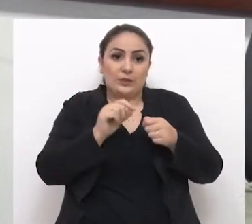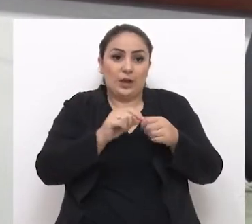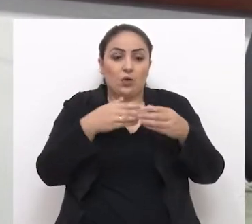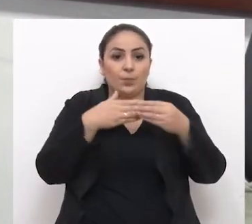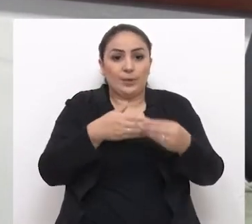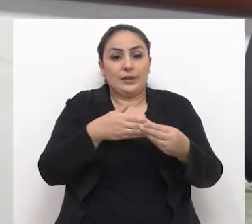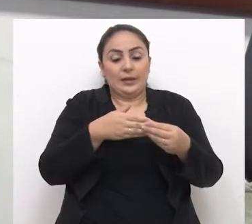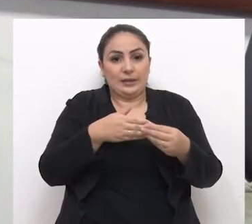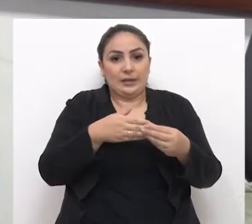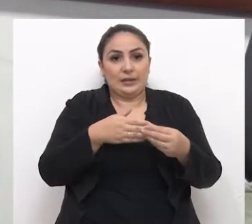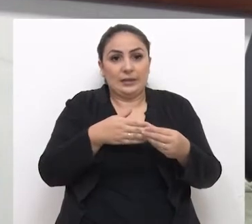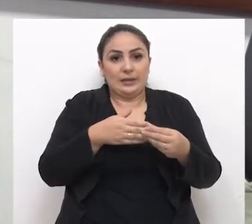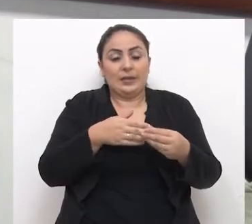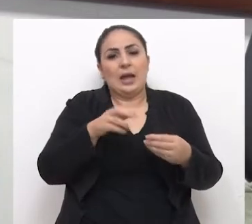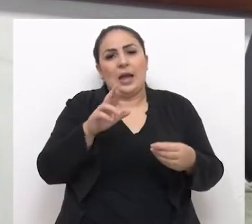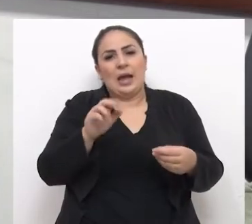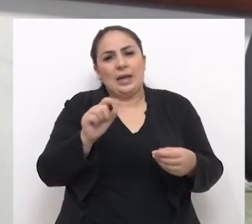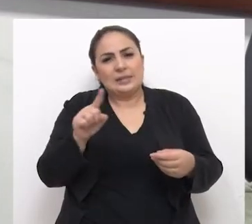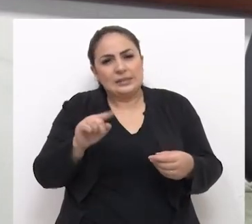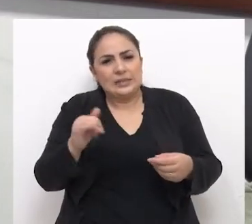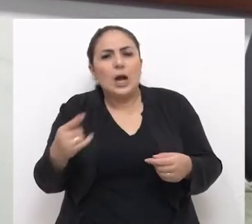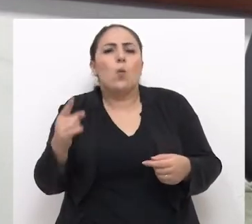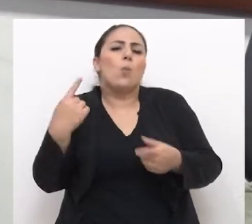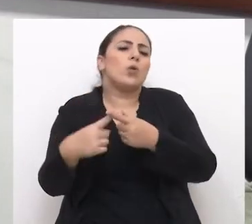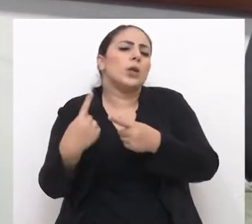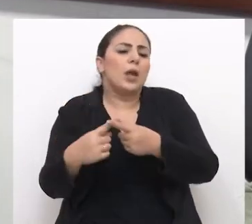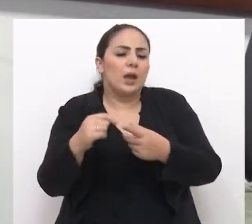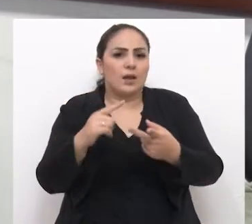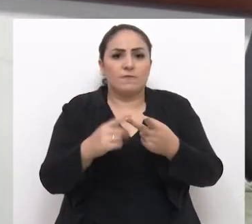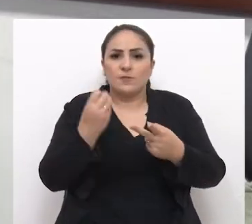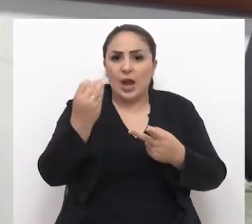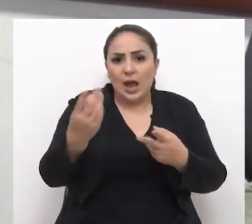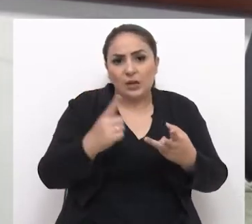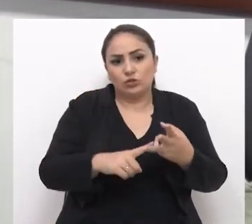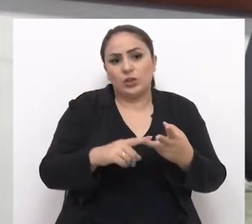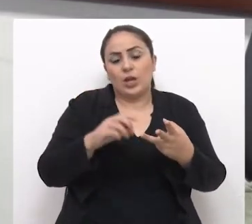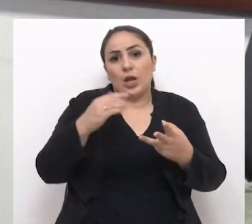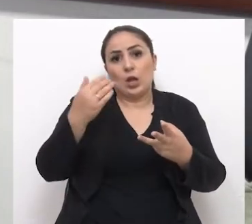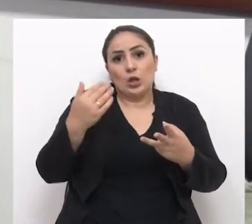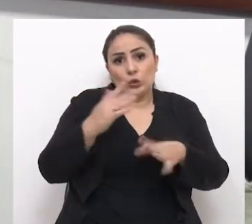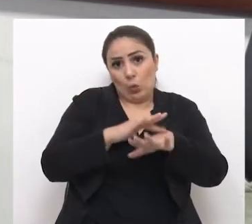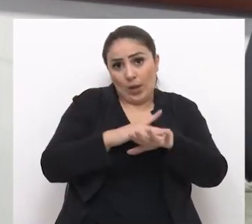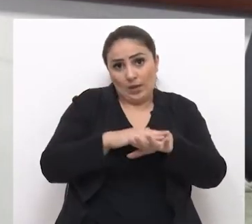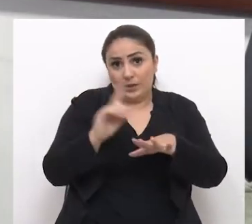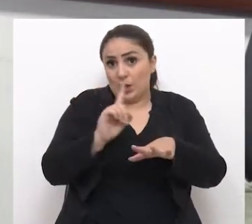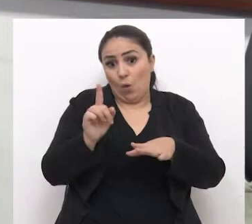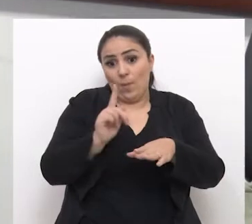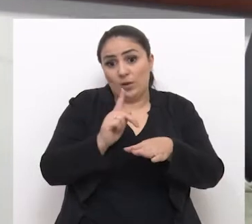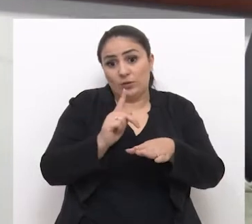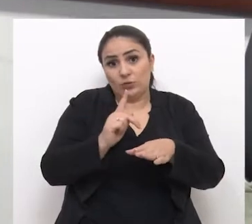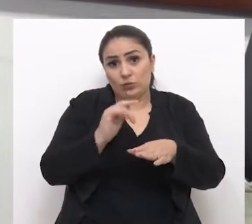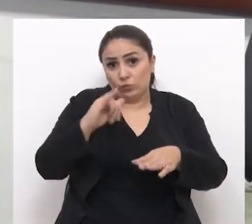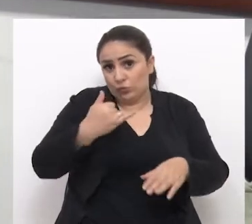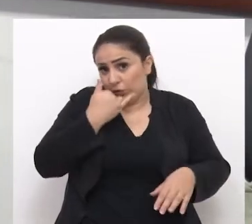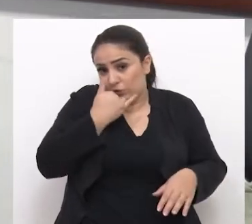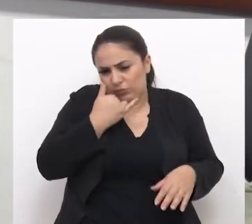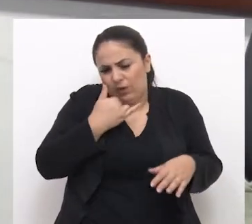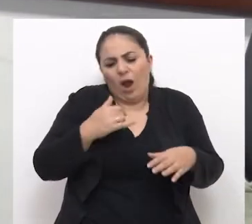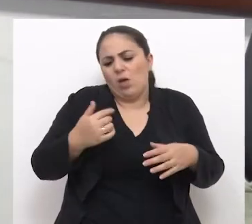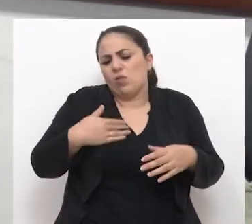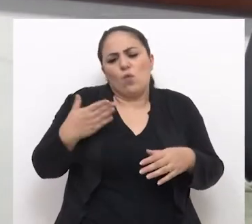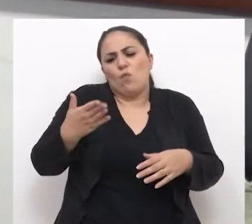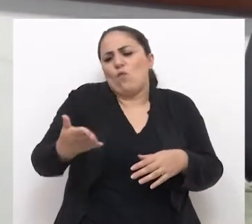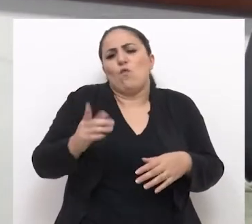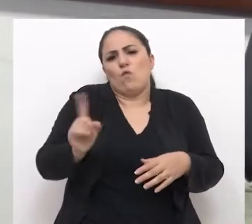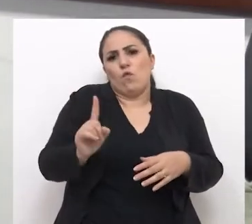deve vir acompanhada da razão, viagem, doença, não uma justificativa pura e simples, não fui